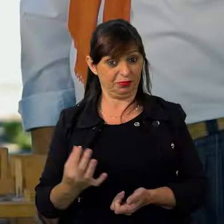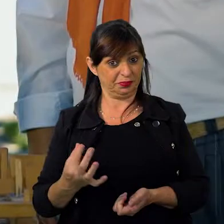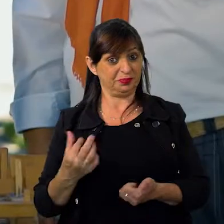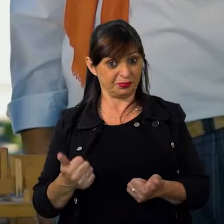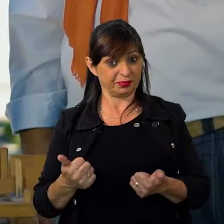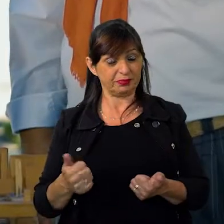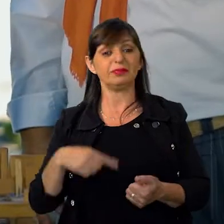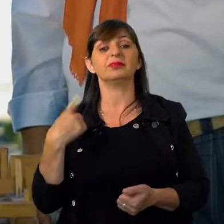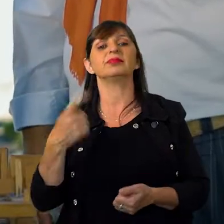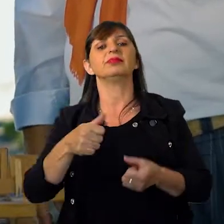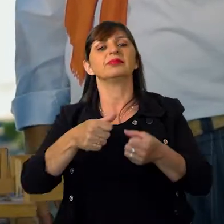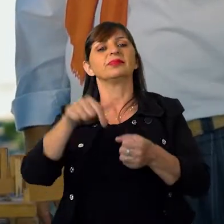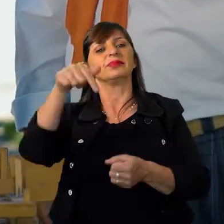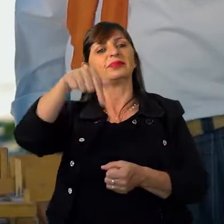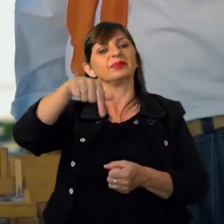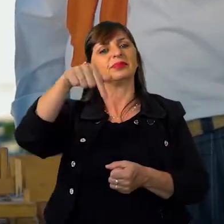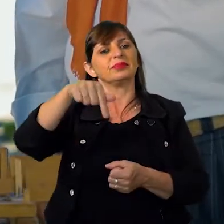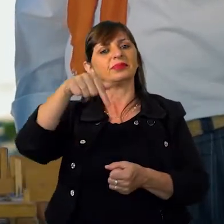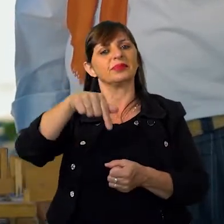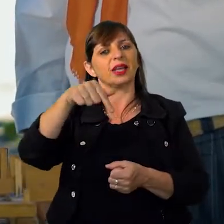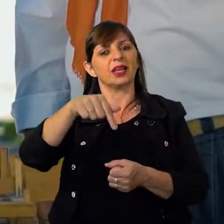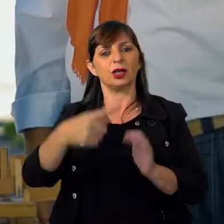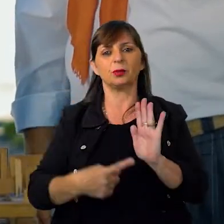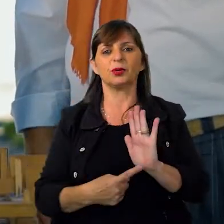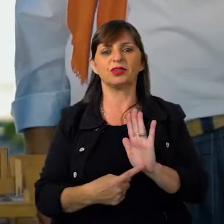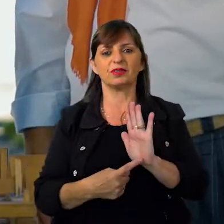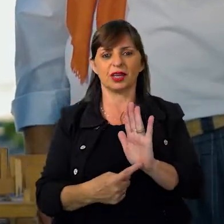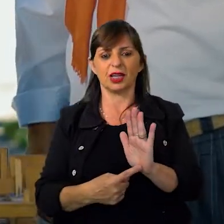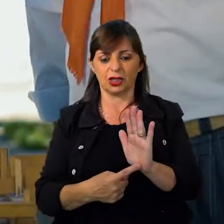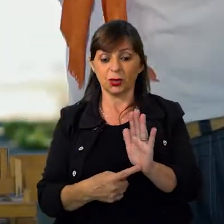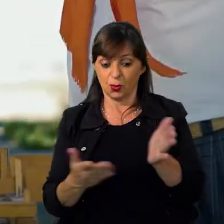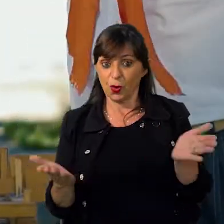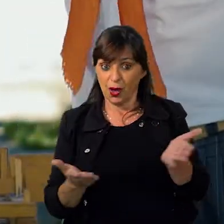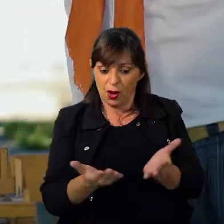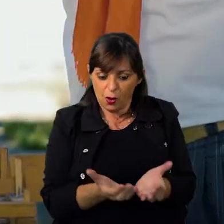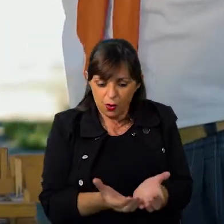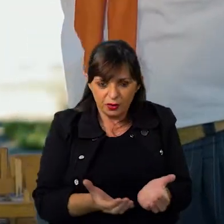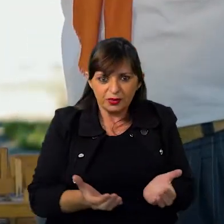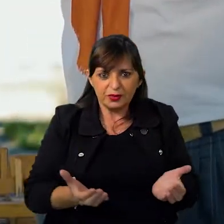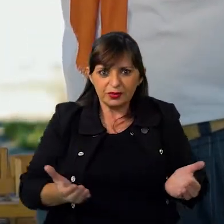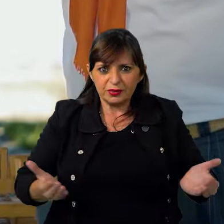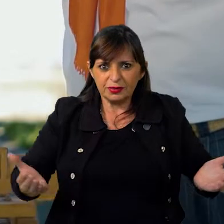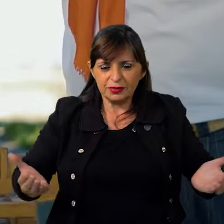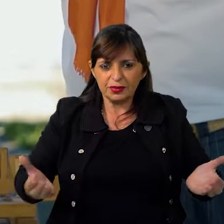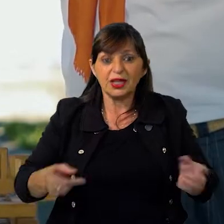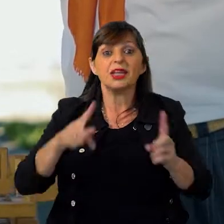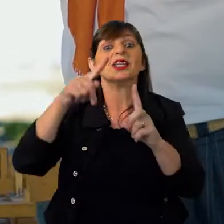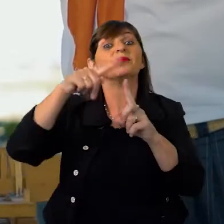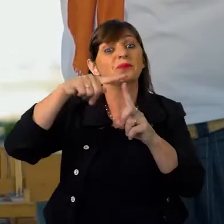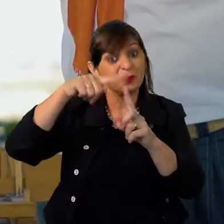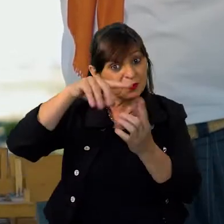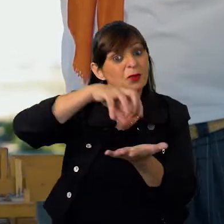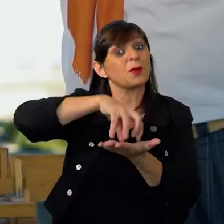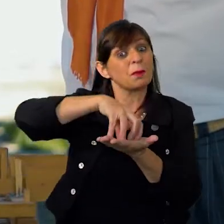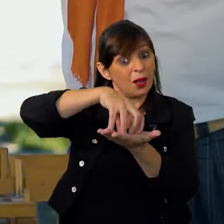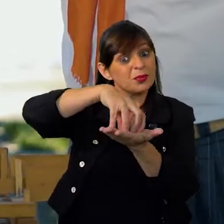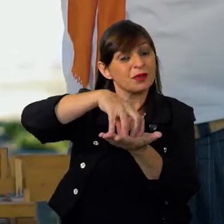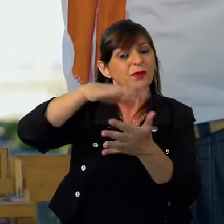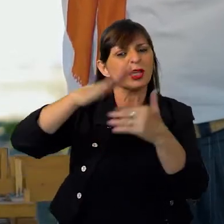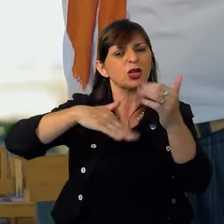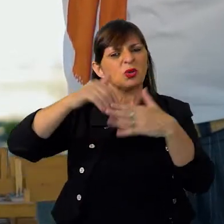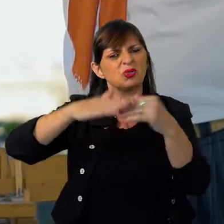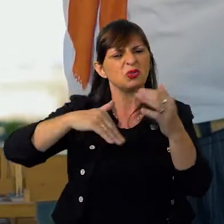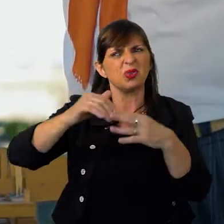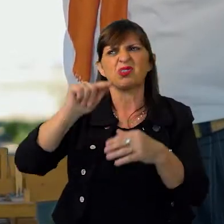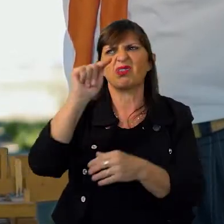então é nós estamos aqui diante de uma réplica que foi construída já 178 anos atrás é